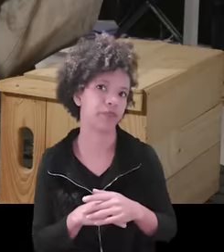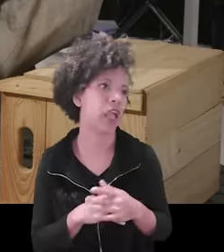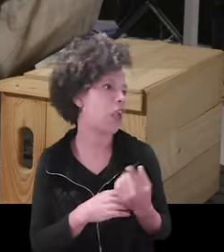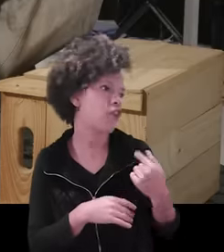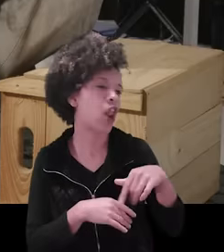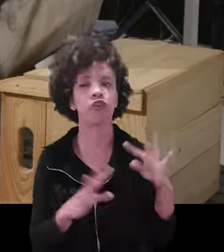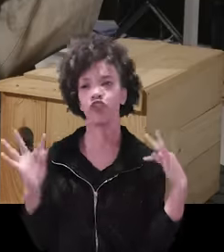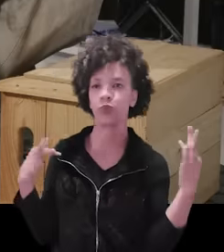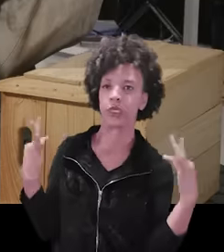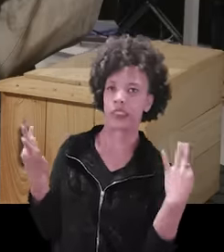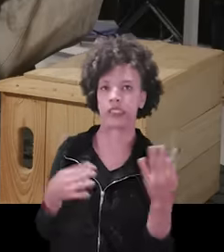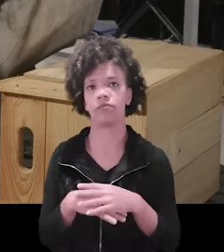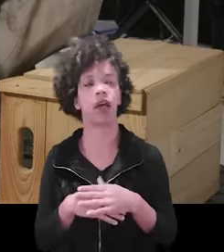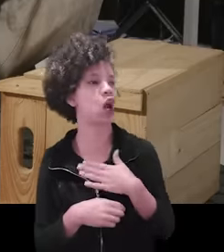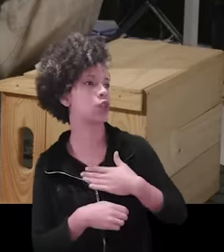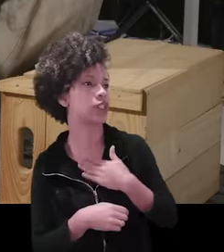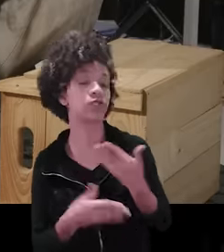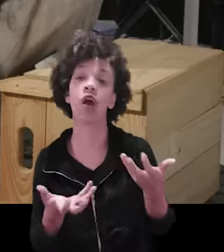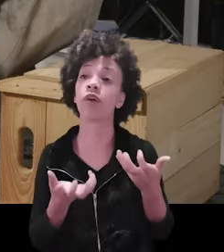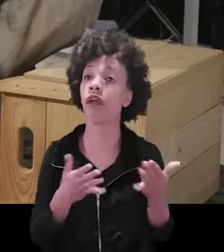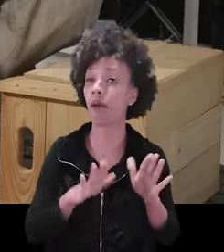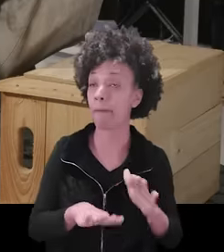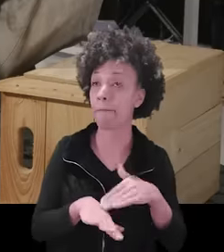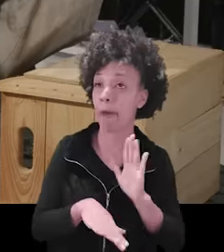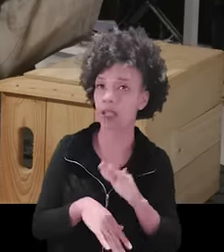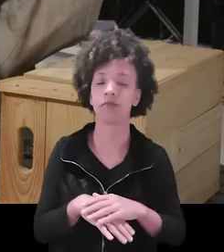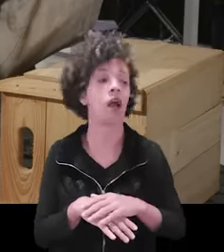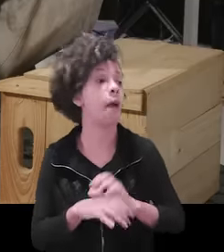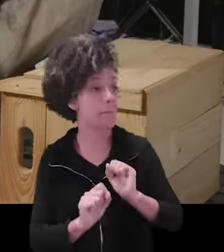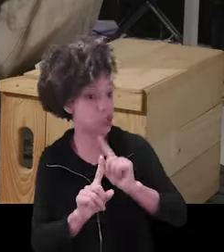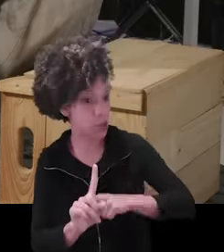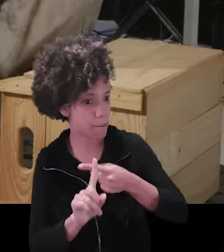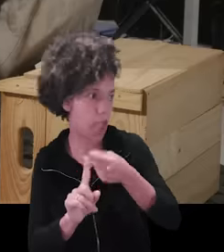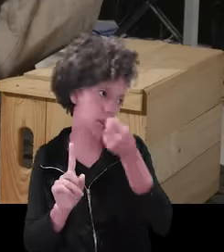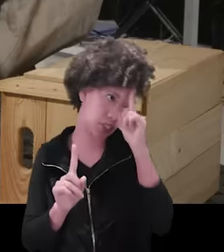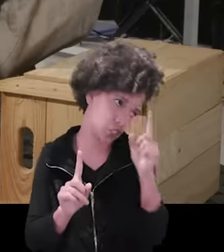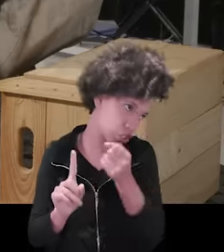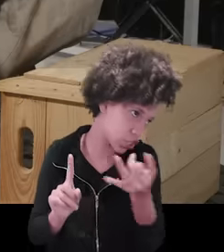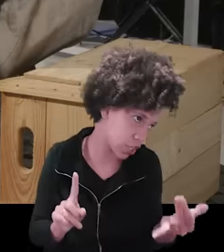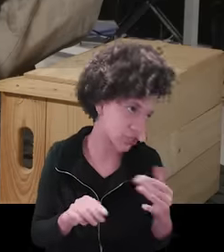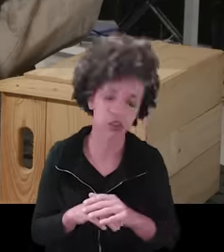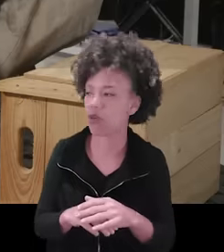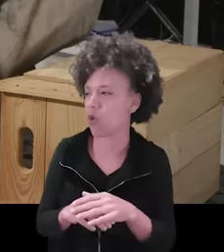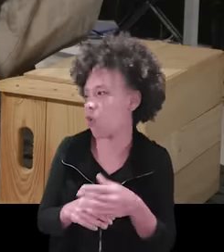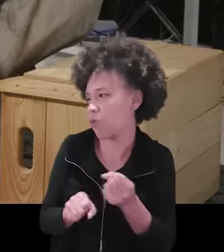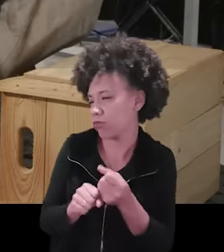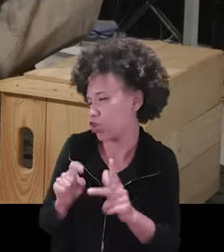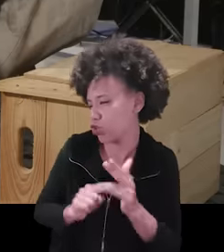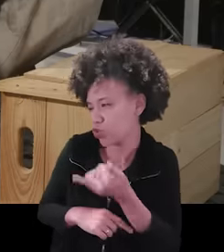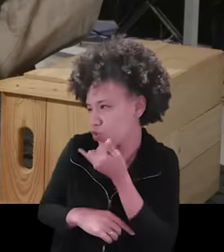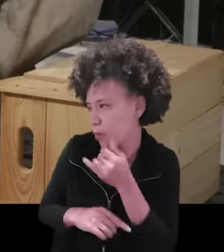foi lá de turista a tô curtindo aqui quero ficar mais você pode estender o seu visto de turista porque o americano